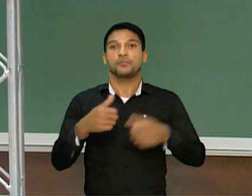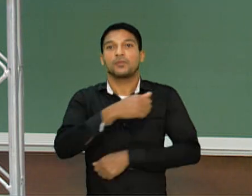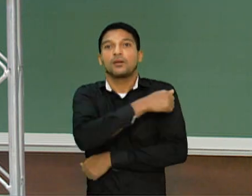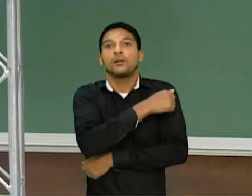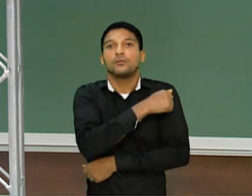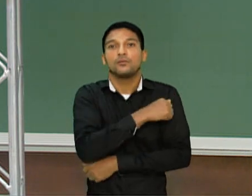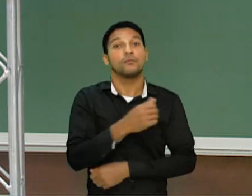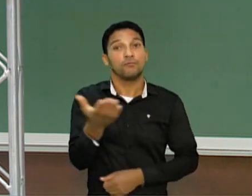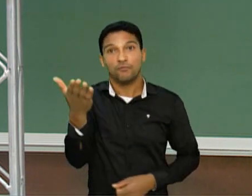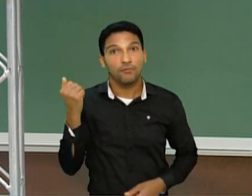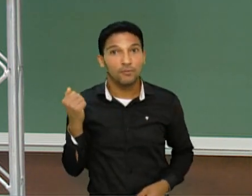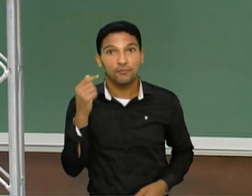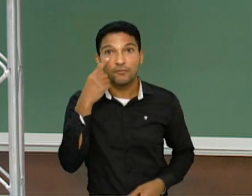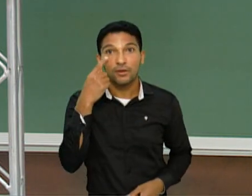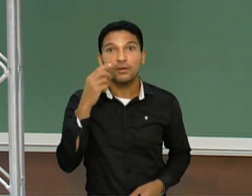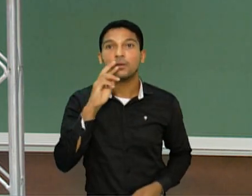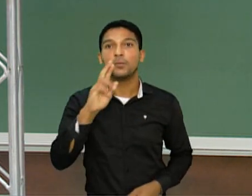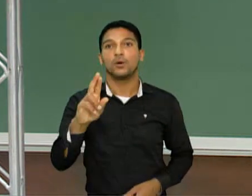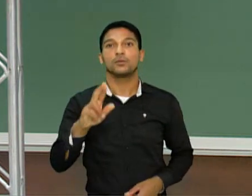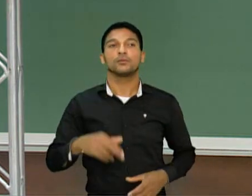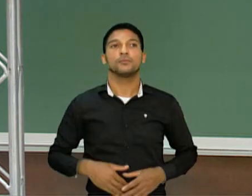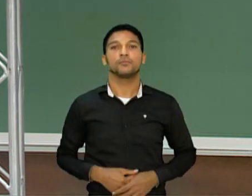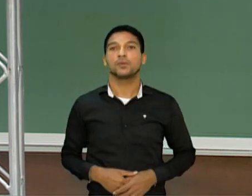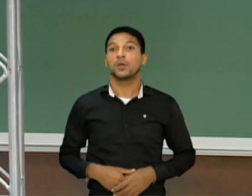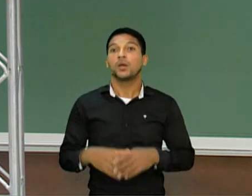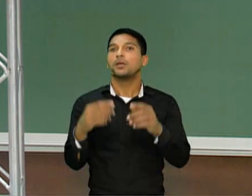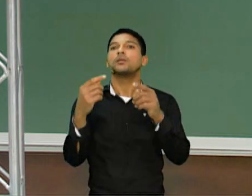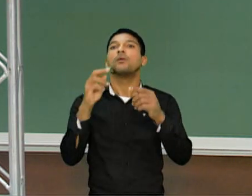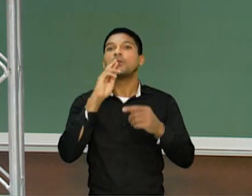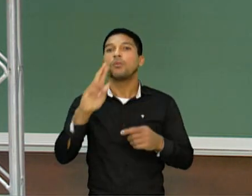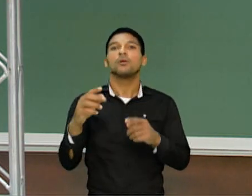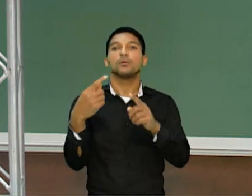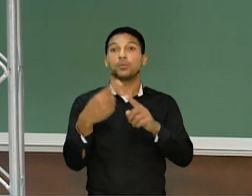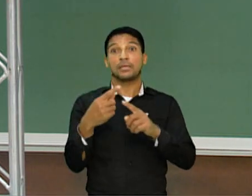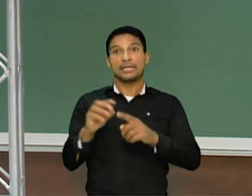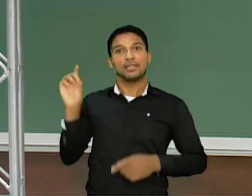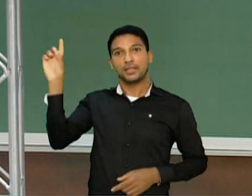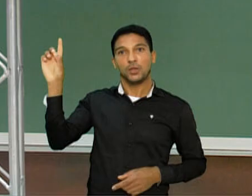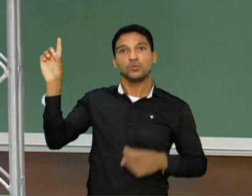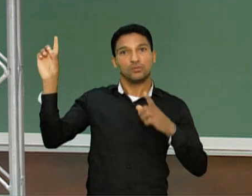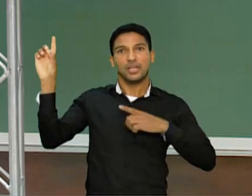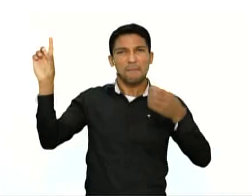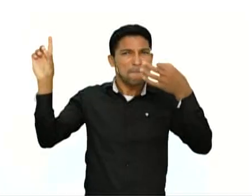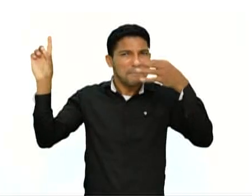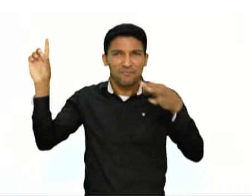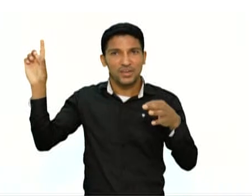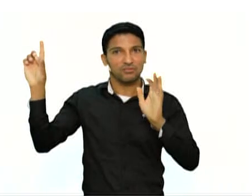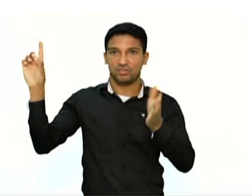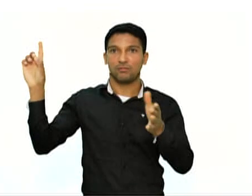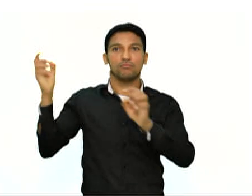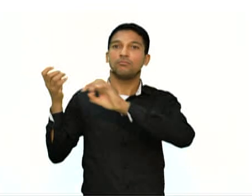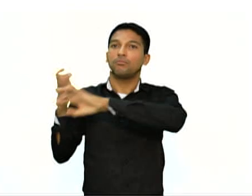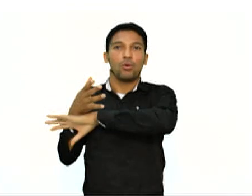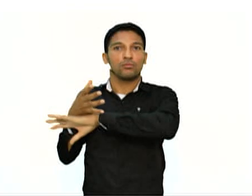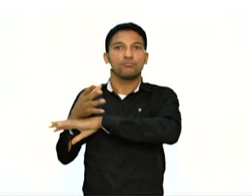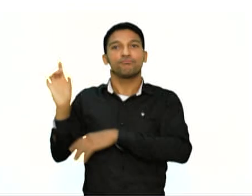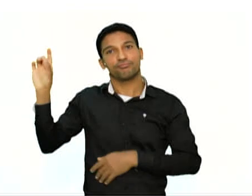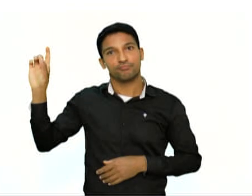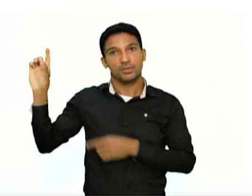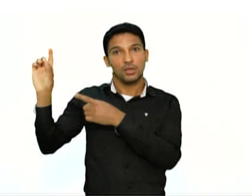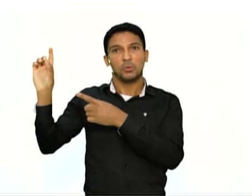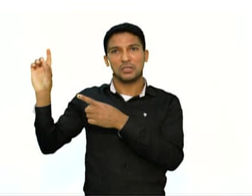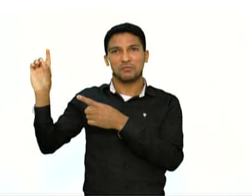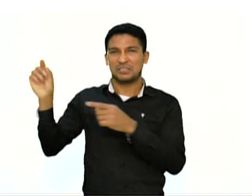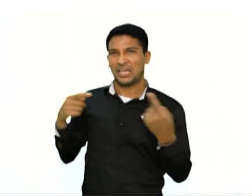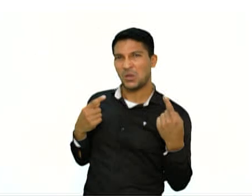Vamos verificar a resposta? Por ser uma substância perfeita, não seria possível uma contradição que tornasse